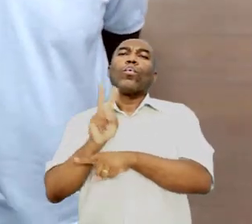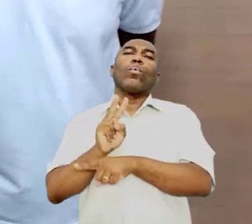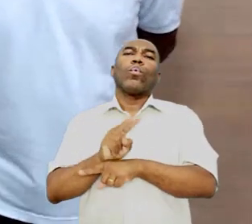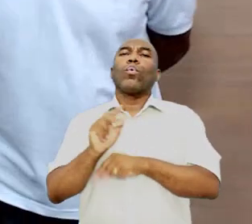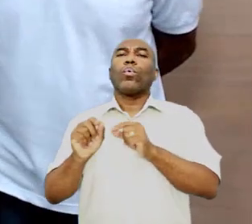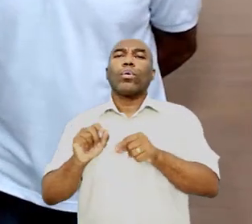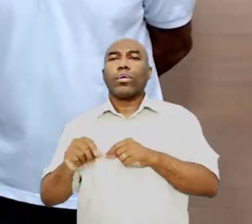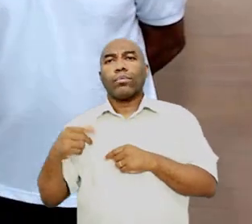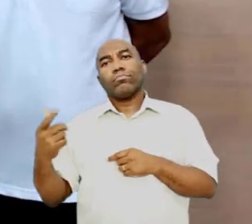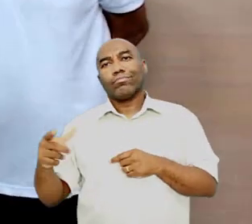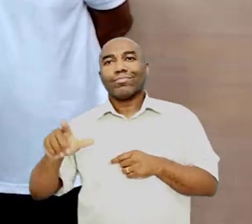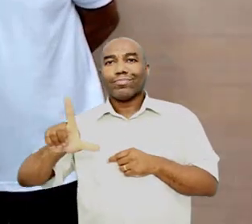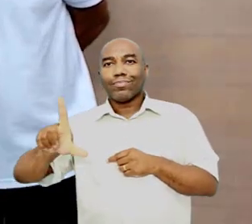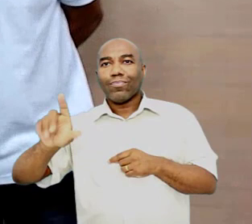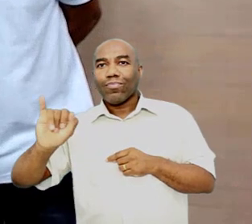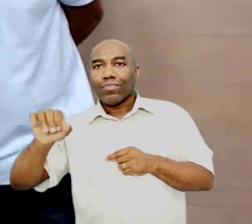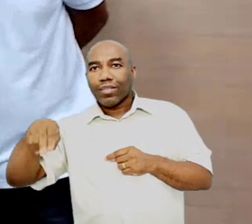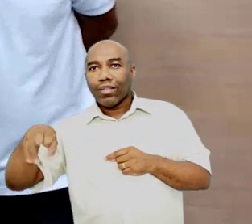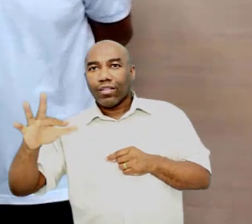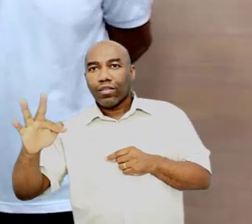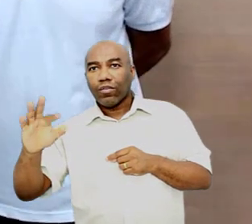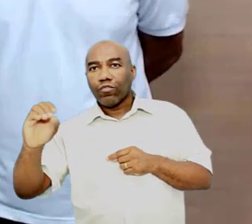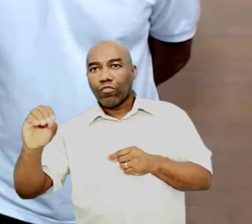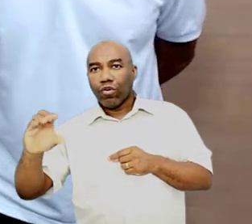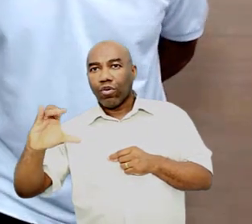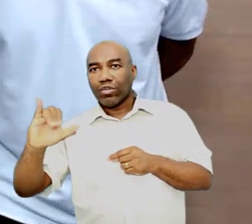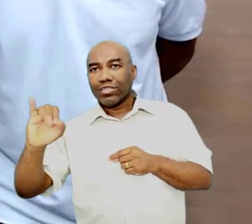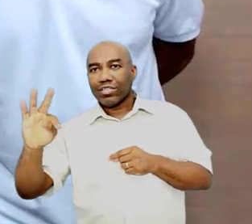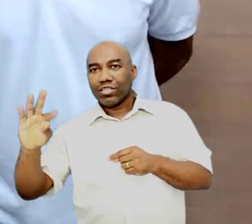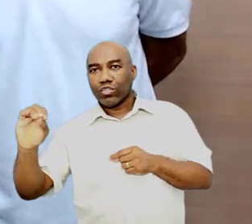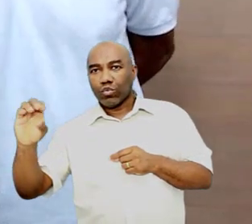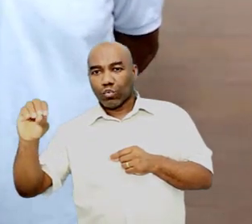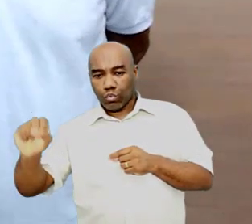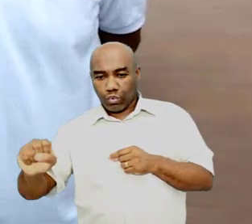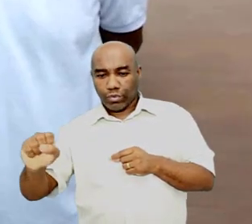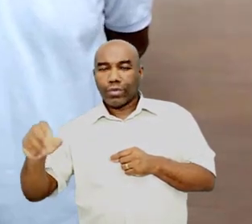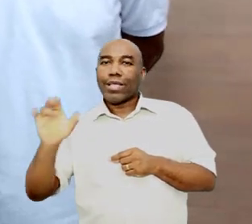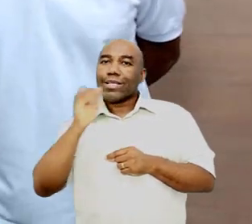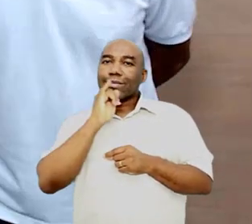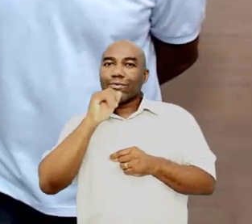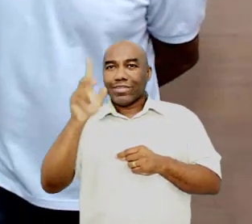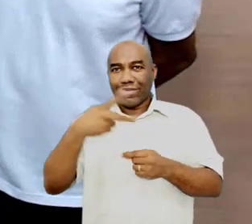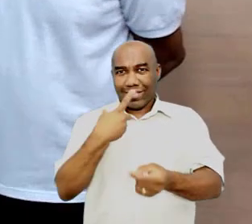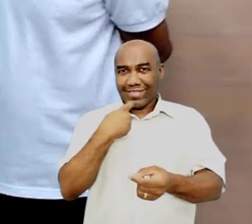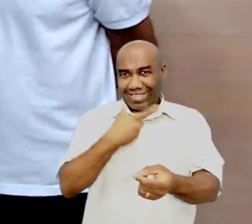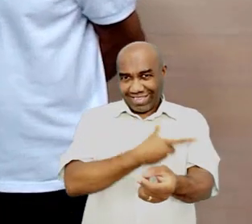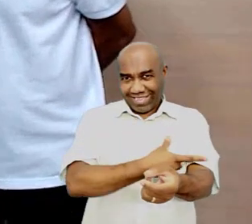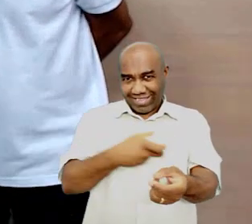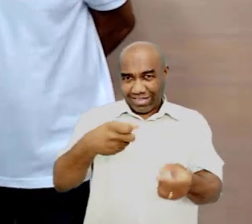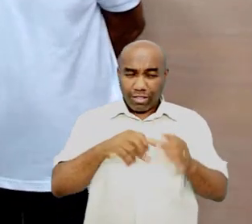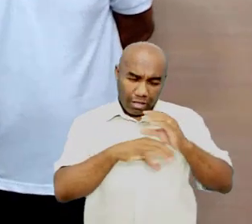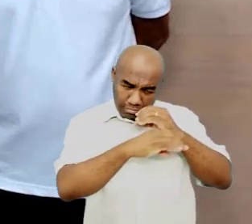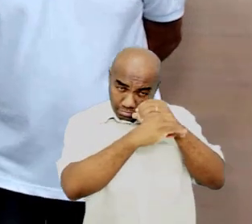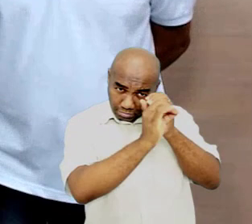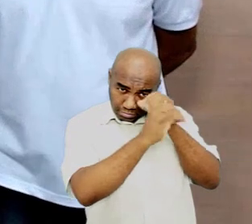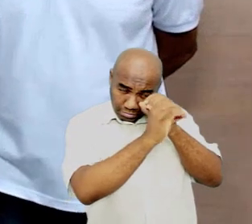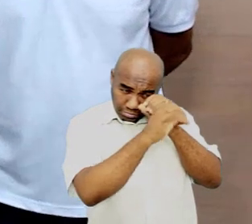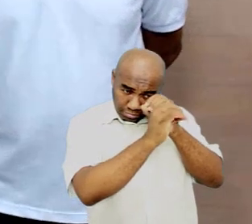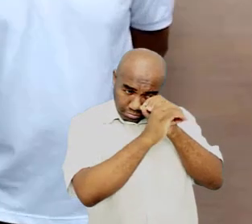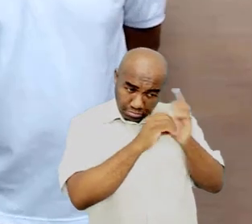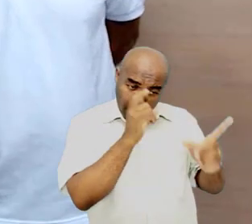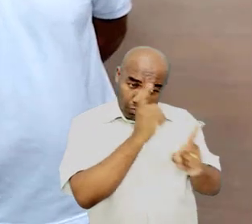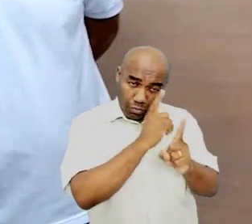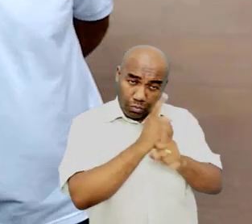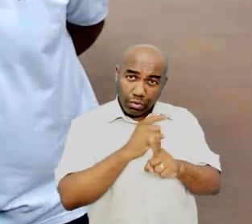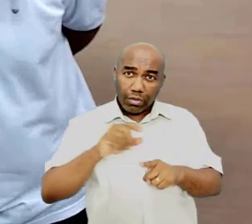Linfócito. Quando você olha um hemograma, você vê lá contagem de linfócito. Essa contagem de linfócito, ela